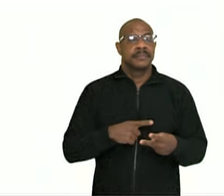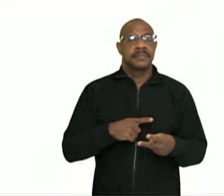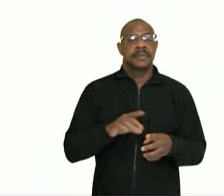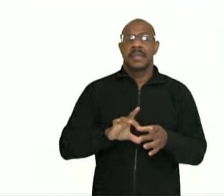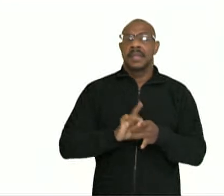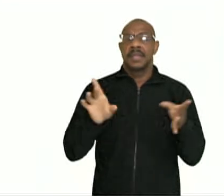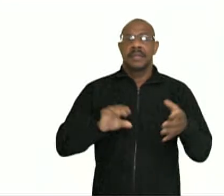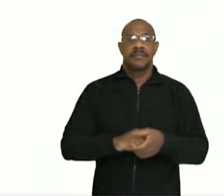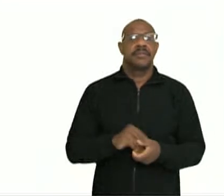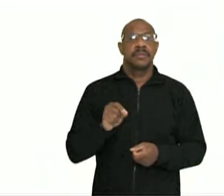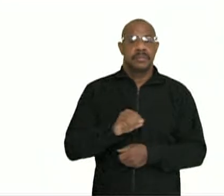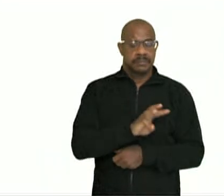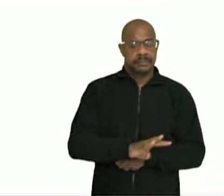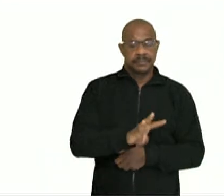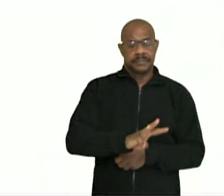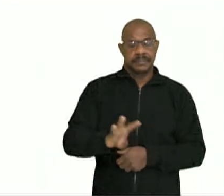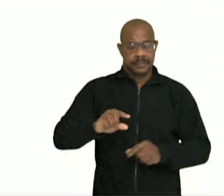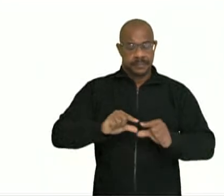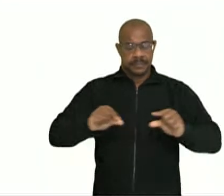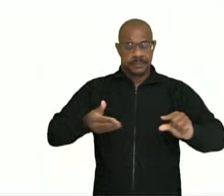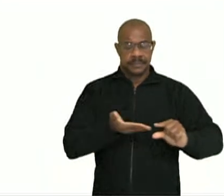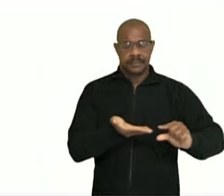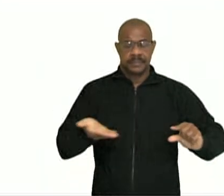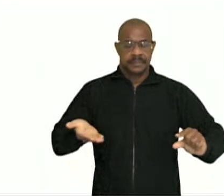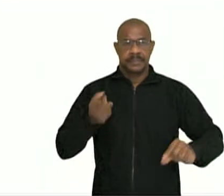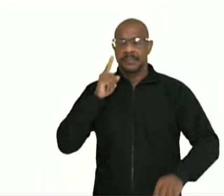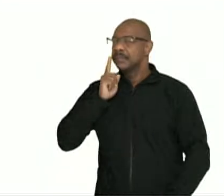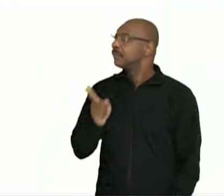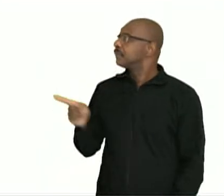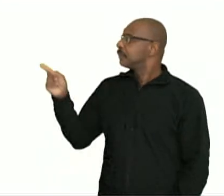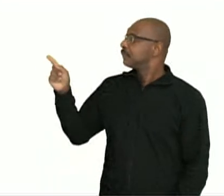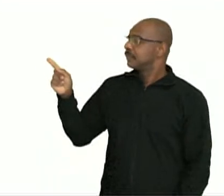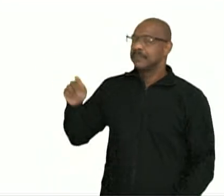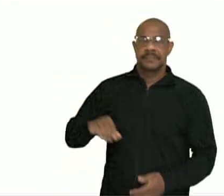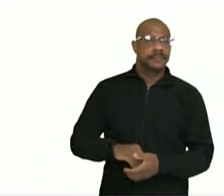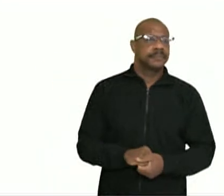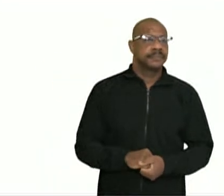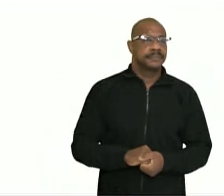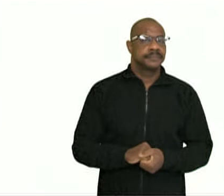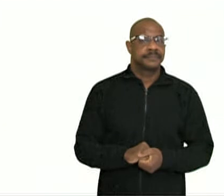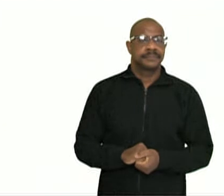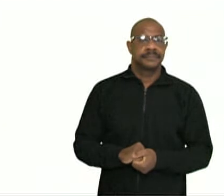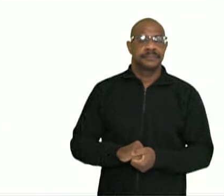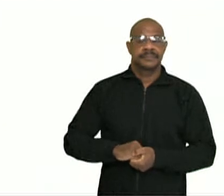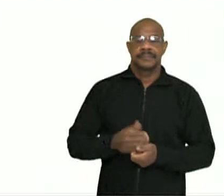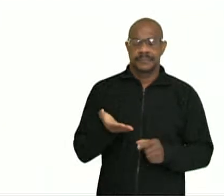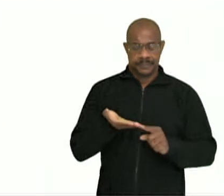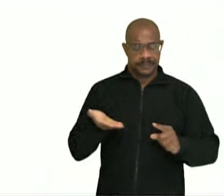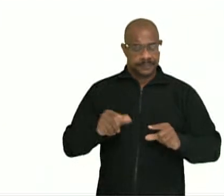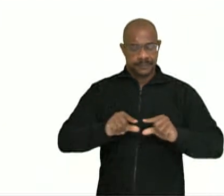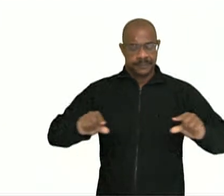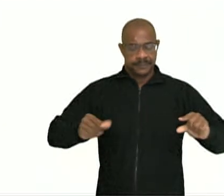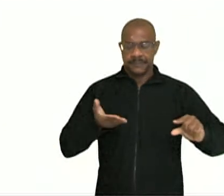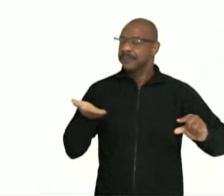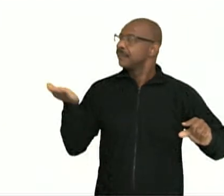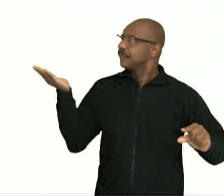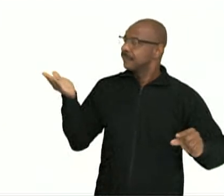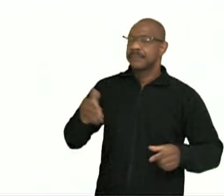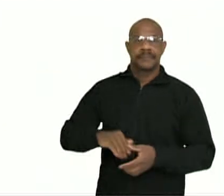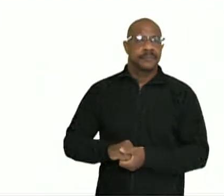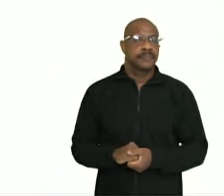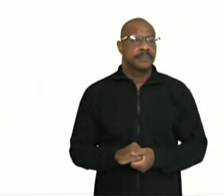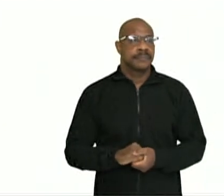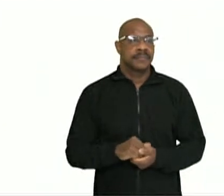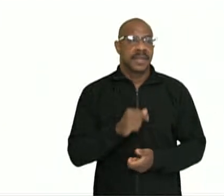na acatu.org. Bacana esse site aqui para você estar lendo mais sobre esse tipo de informação. O fornecimento